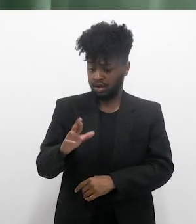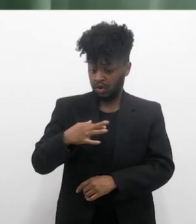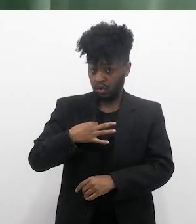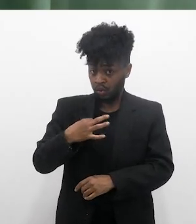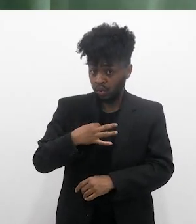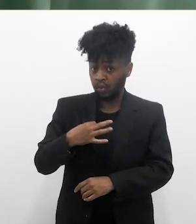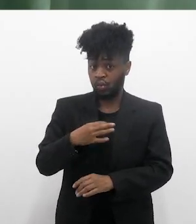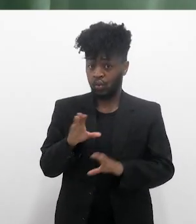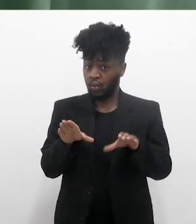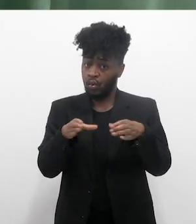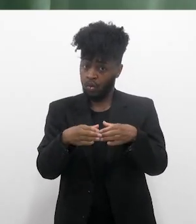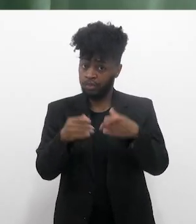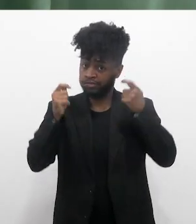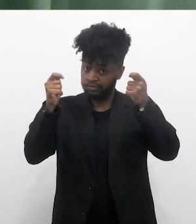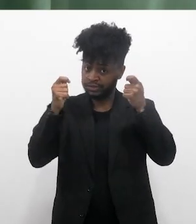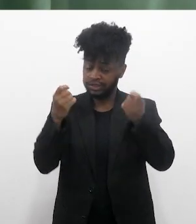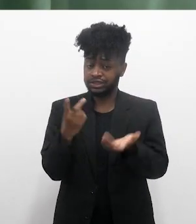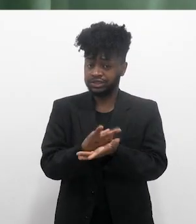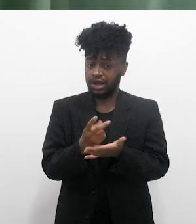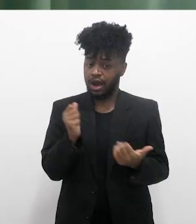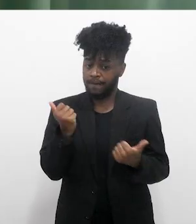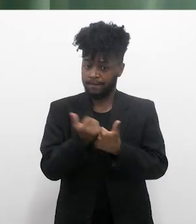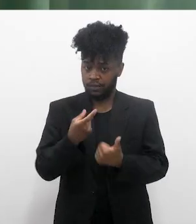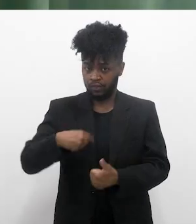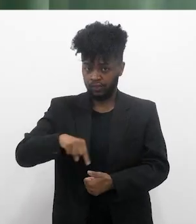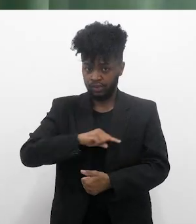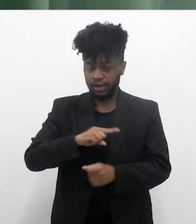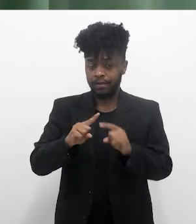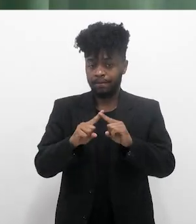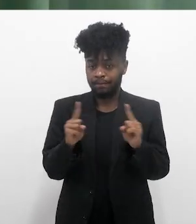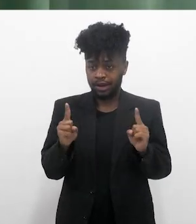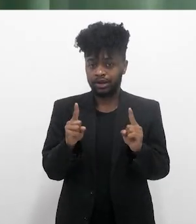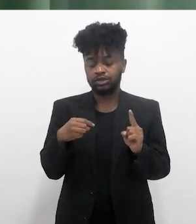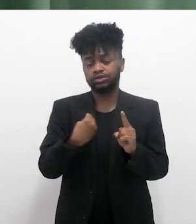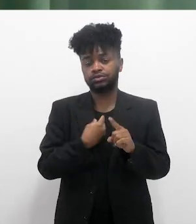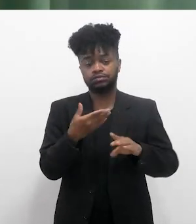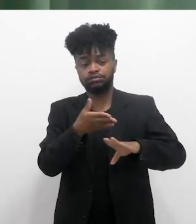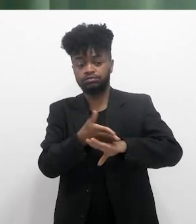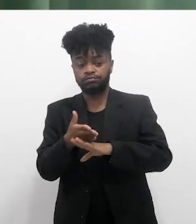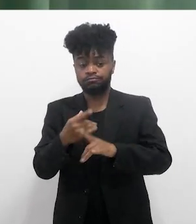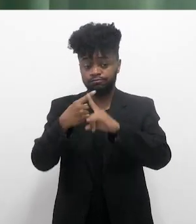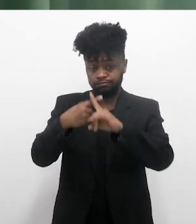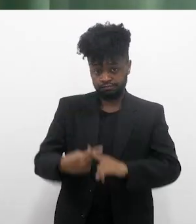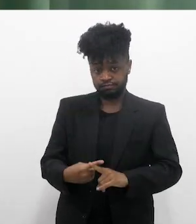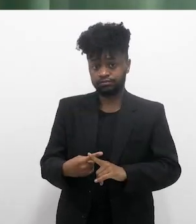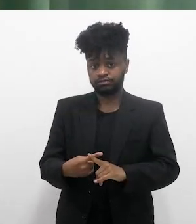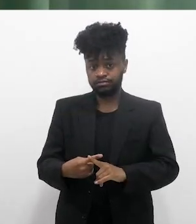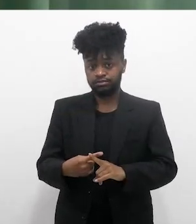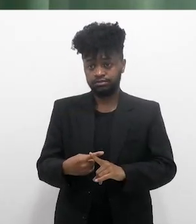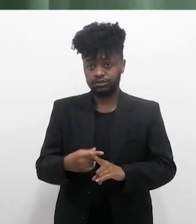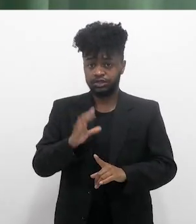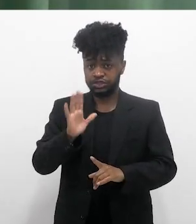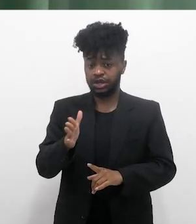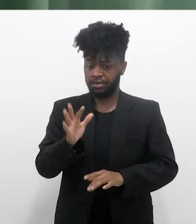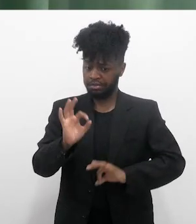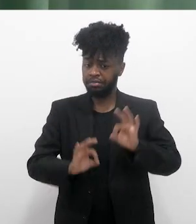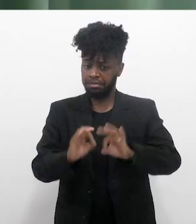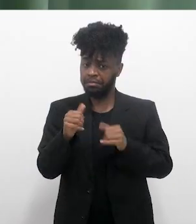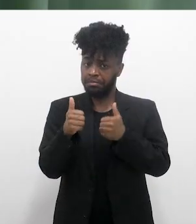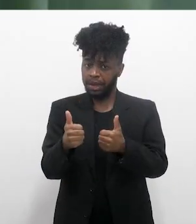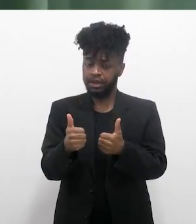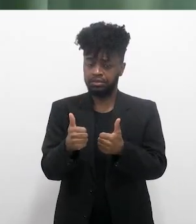uma torcida que sempre nos apoiou, então a gente ia aqui para dentro do campo, já estávamos bem preparados e